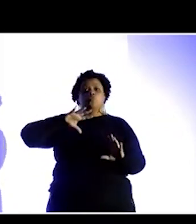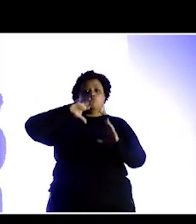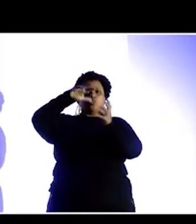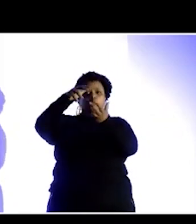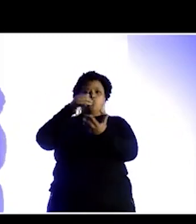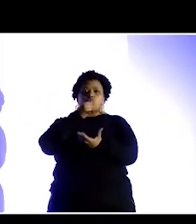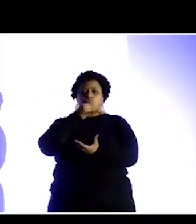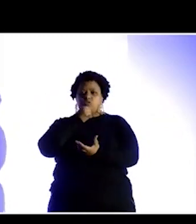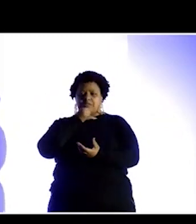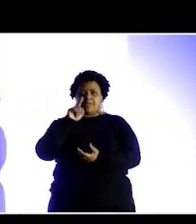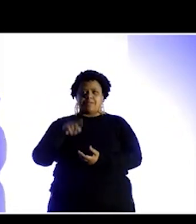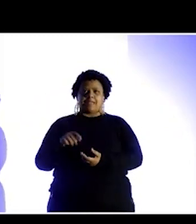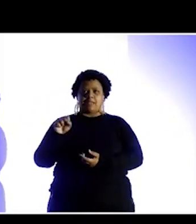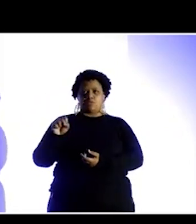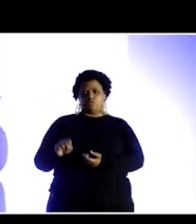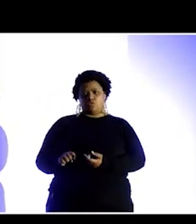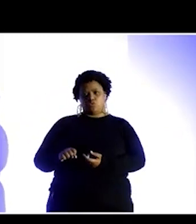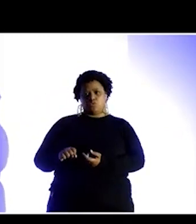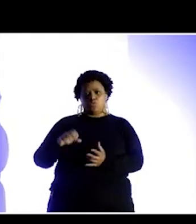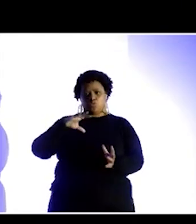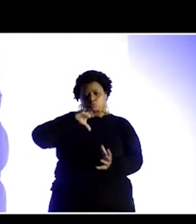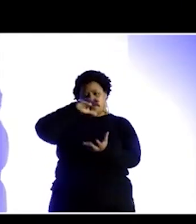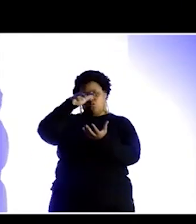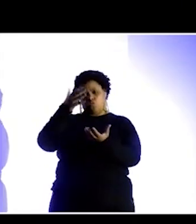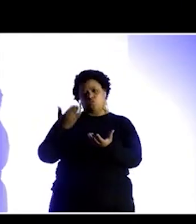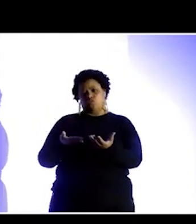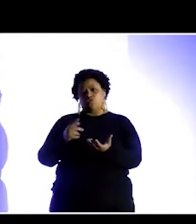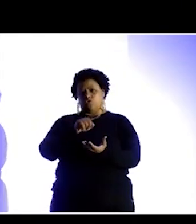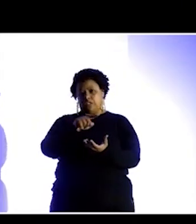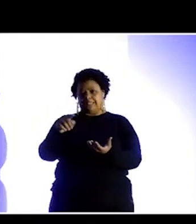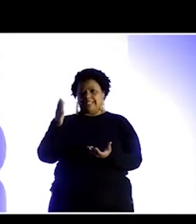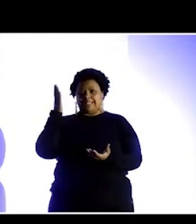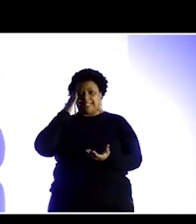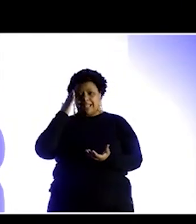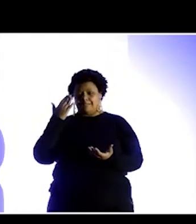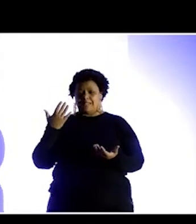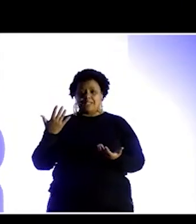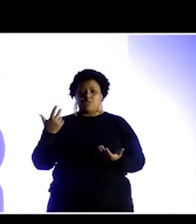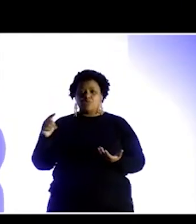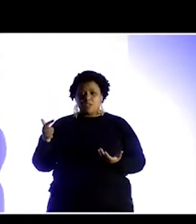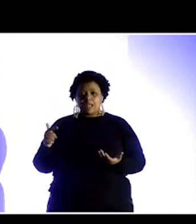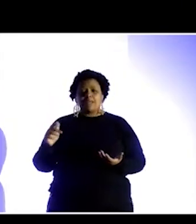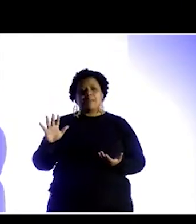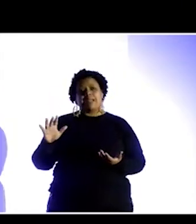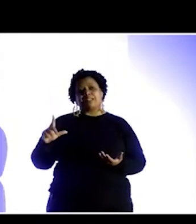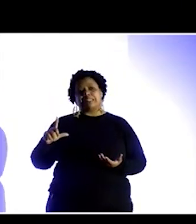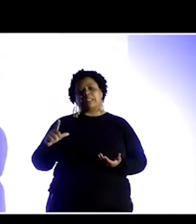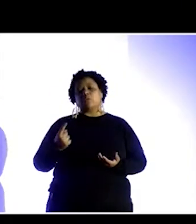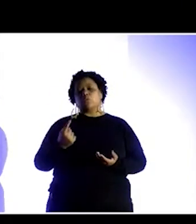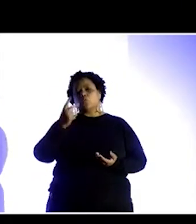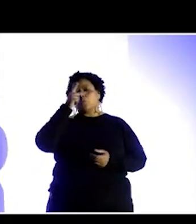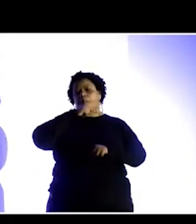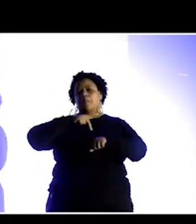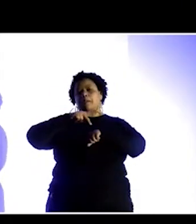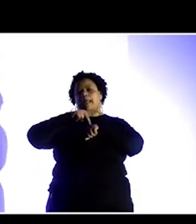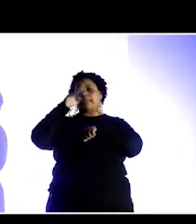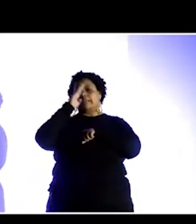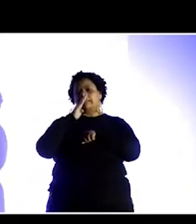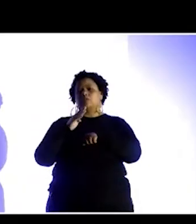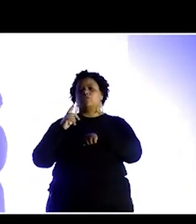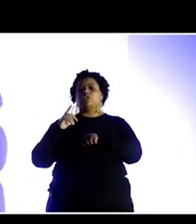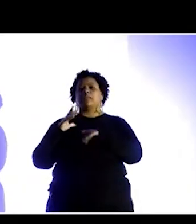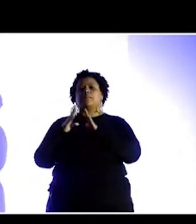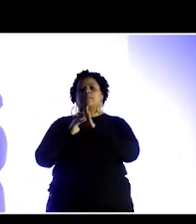Infelizmente, o sul global, né, pelas questões que a gente conhece, não tem muitos, mas temos centros, inclusive no Brasil, e todos eles